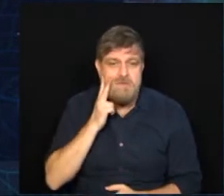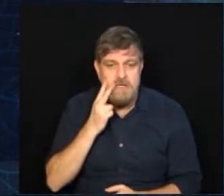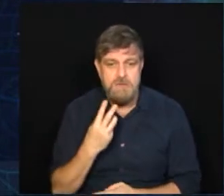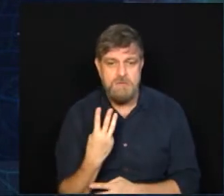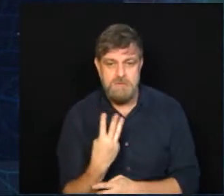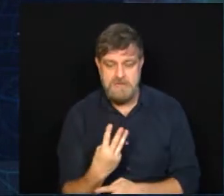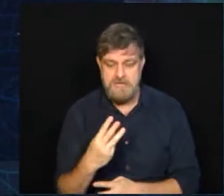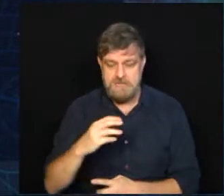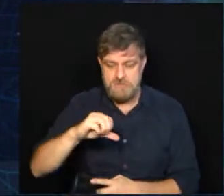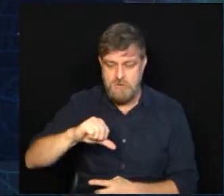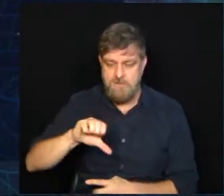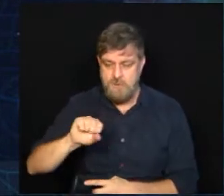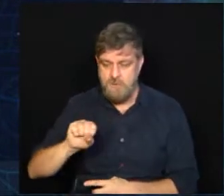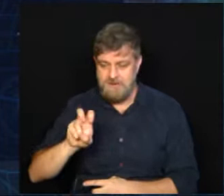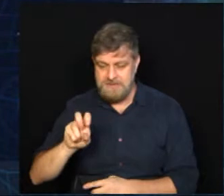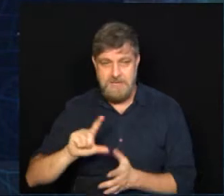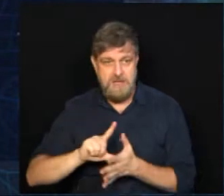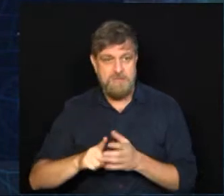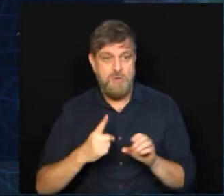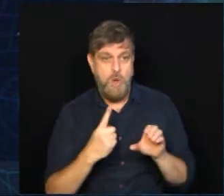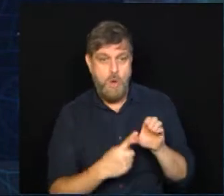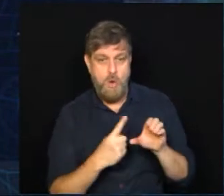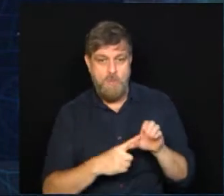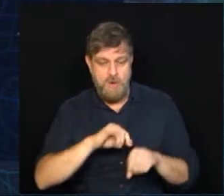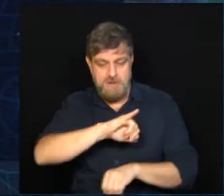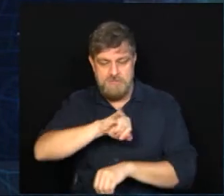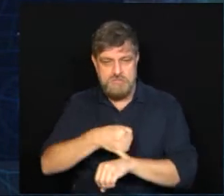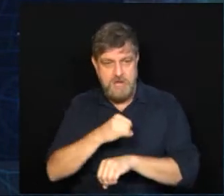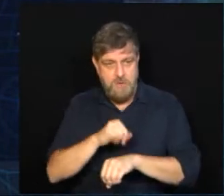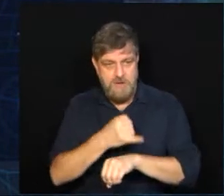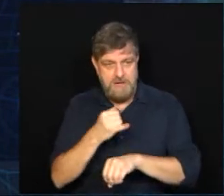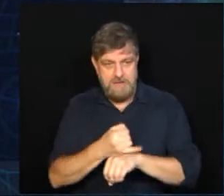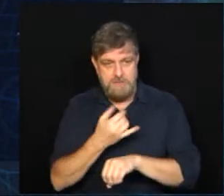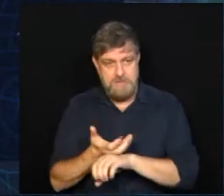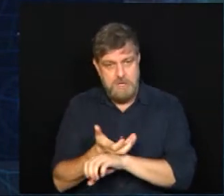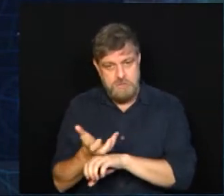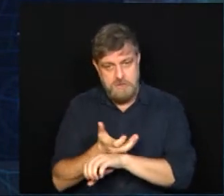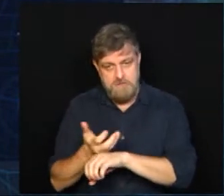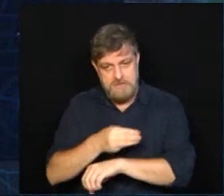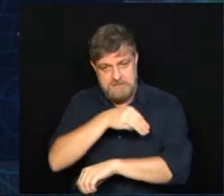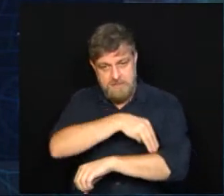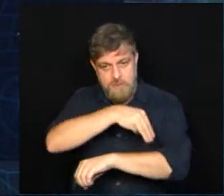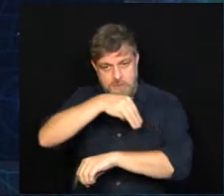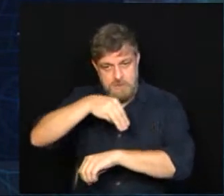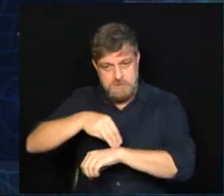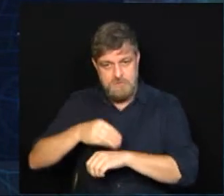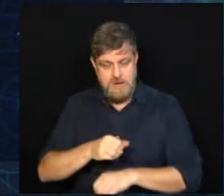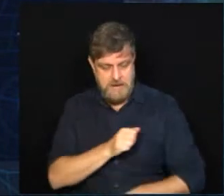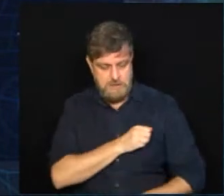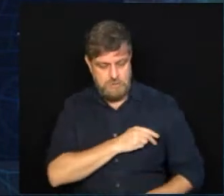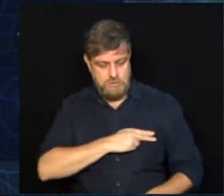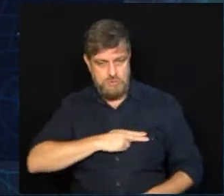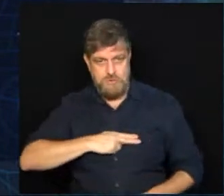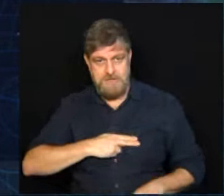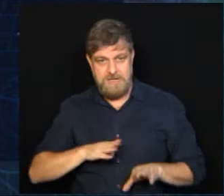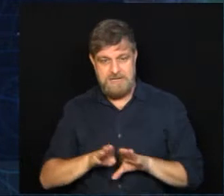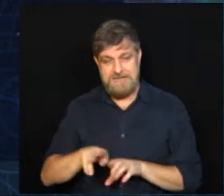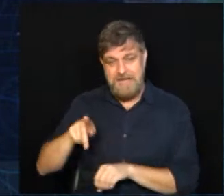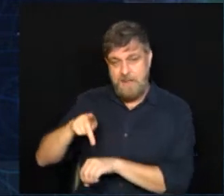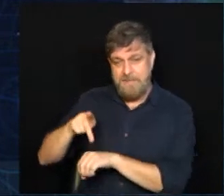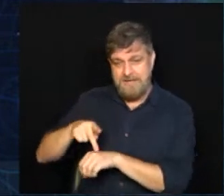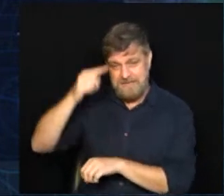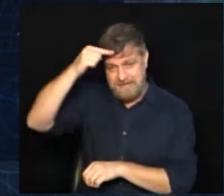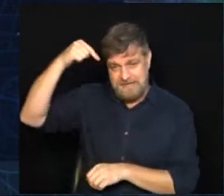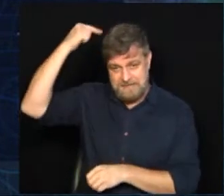3.985. Na sequência, Cosmópolis, Jaguariúna, Nova Odessa, Montemor, Arthur Nogueira, Pedreira,